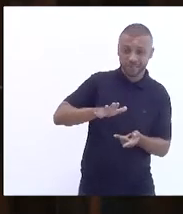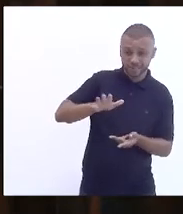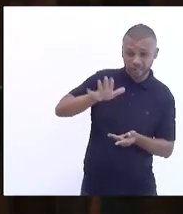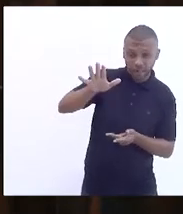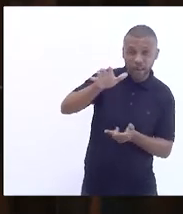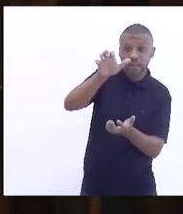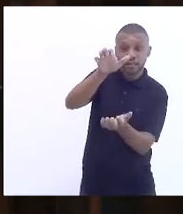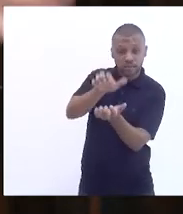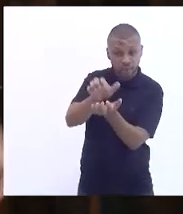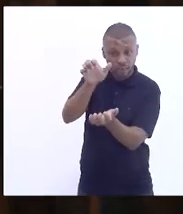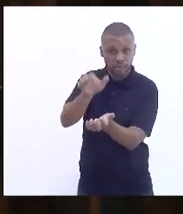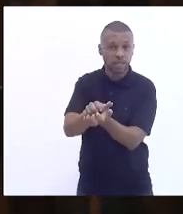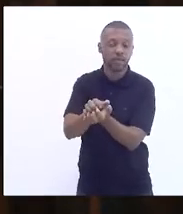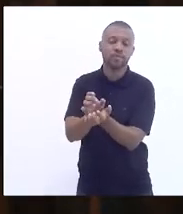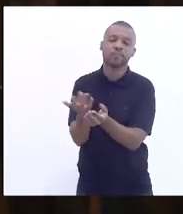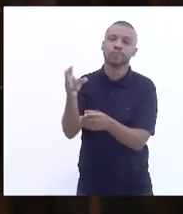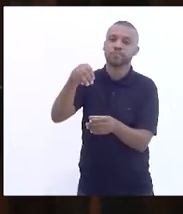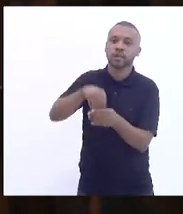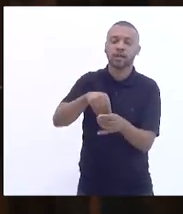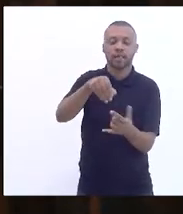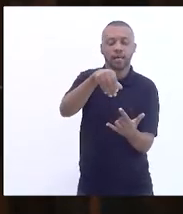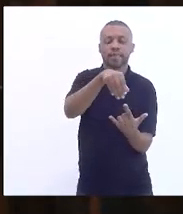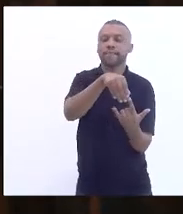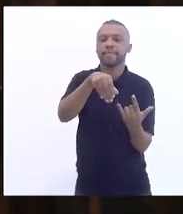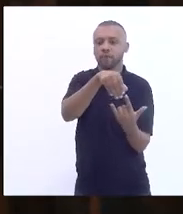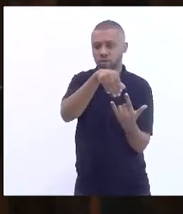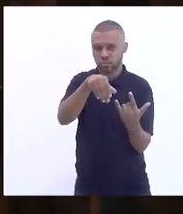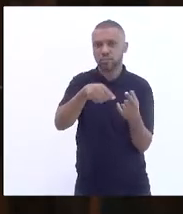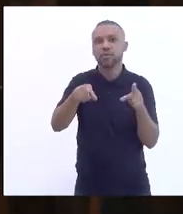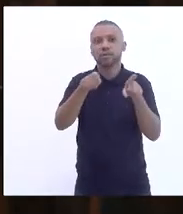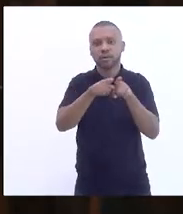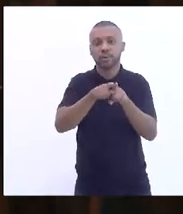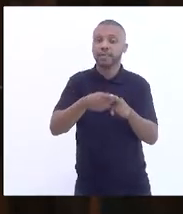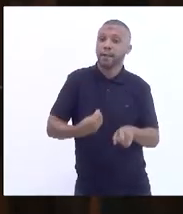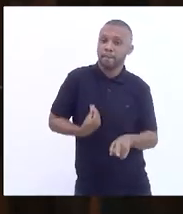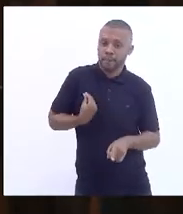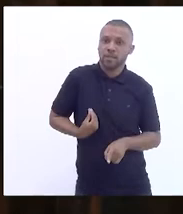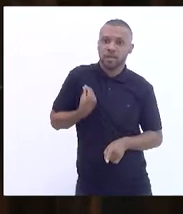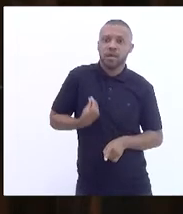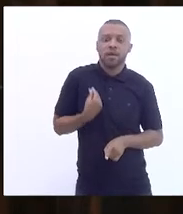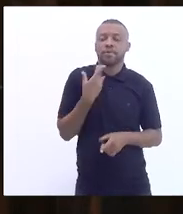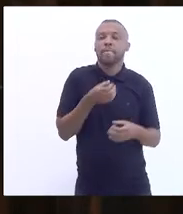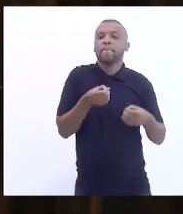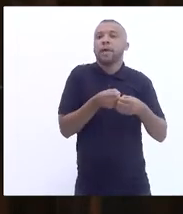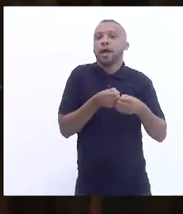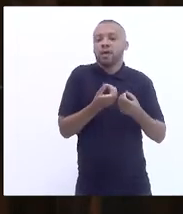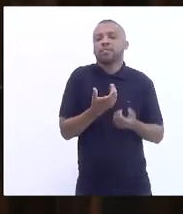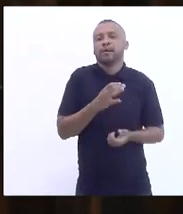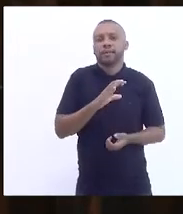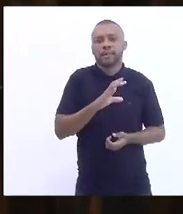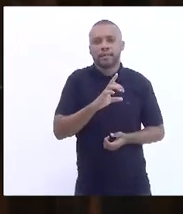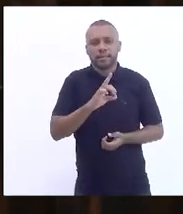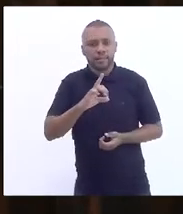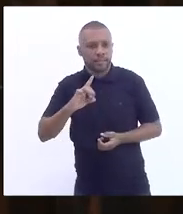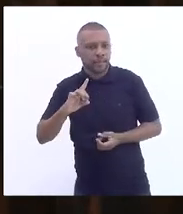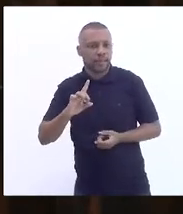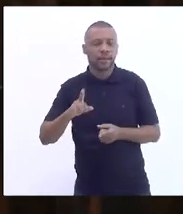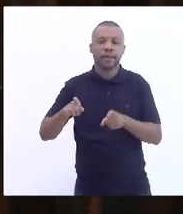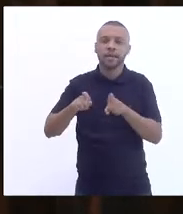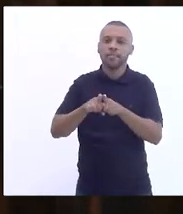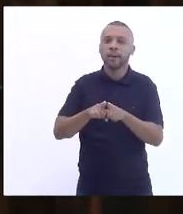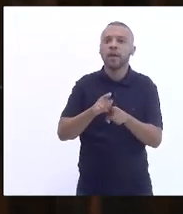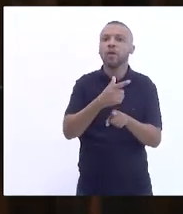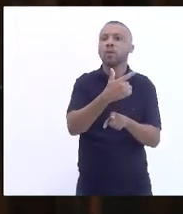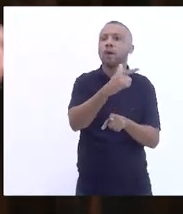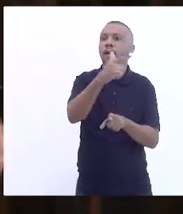forma geral Jacarezinho o Luis também é a presente é próximo à cidade de Deus e também em